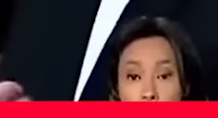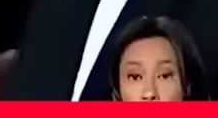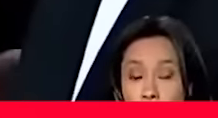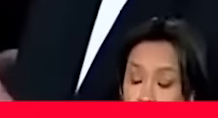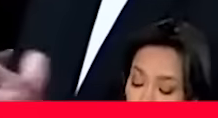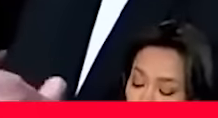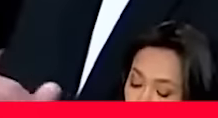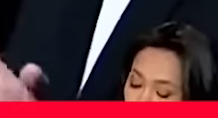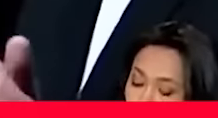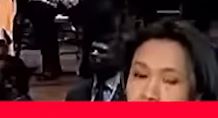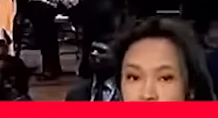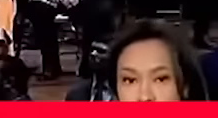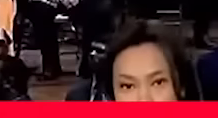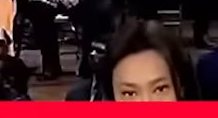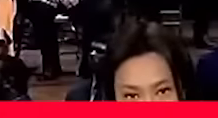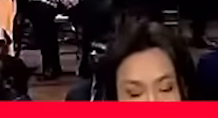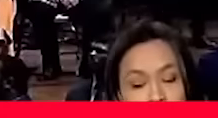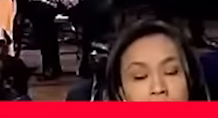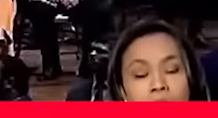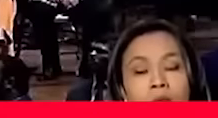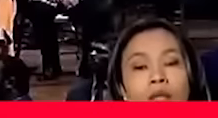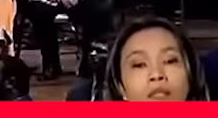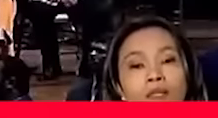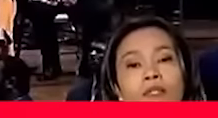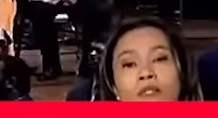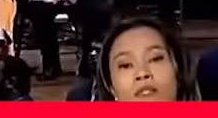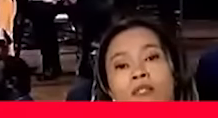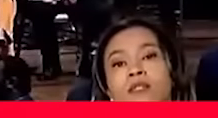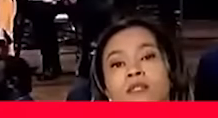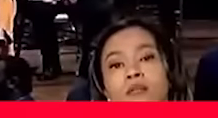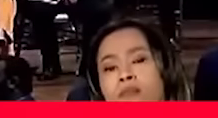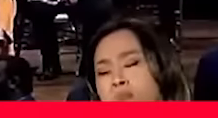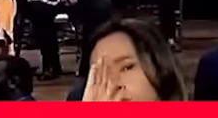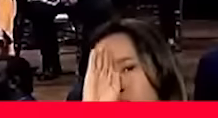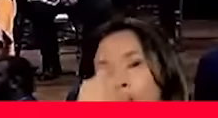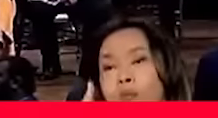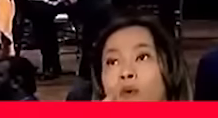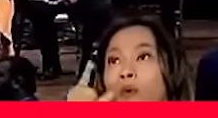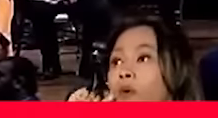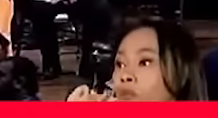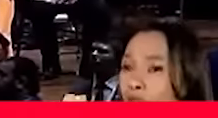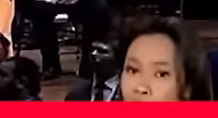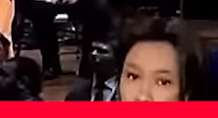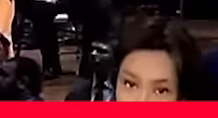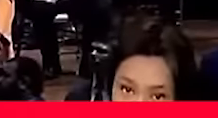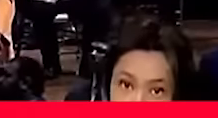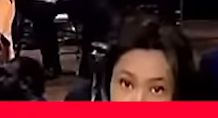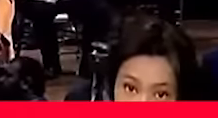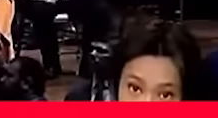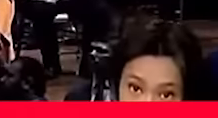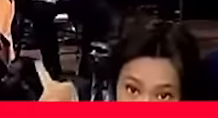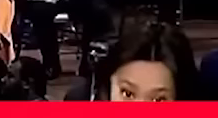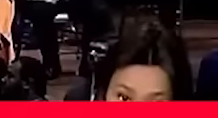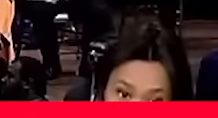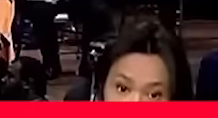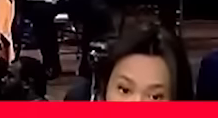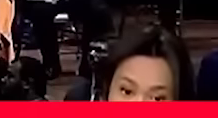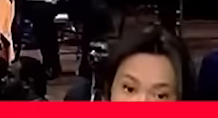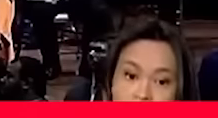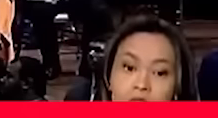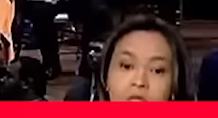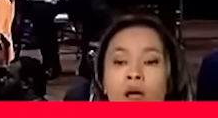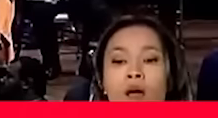aqui com muita alegria, presidente, especialmente numa oportunidade como essa de ontem e hoje, em que o senhor vem fazer anúncios para o estado,